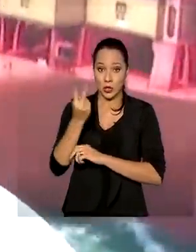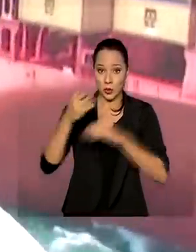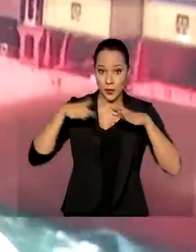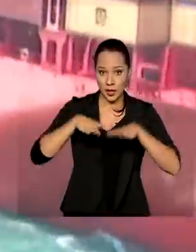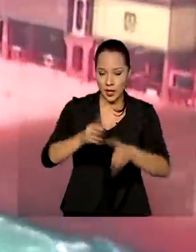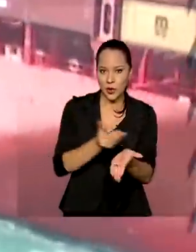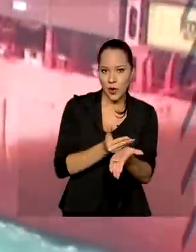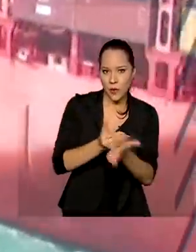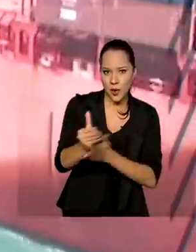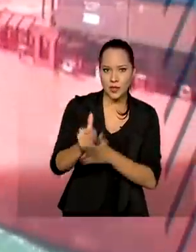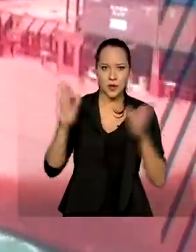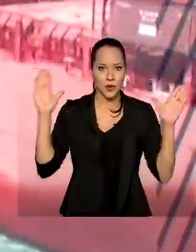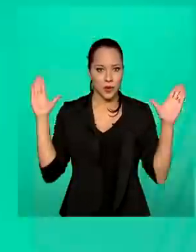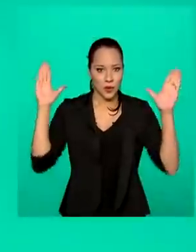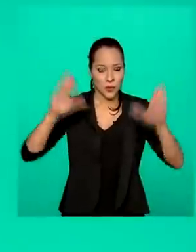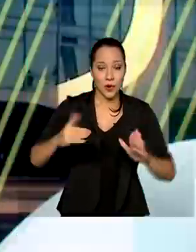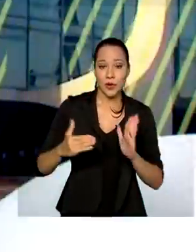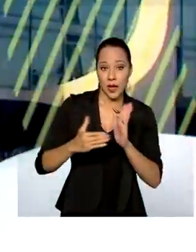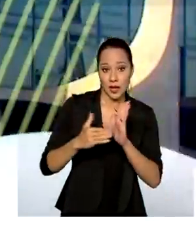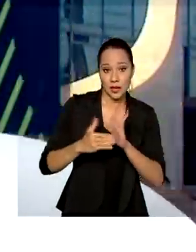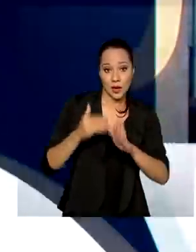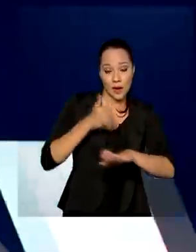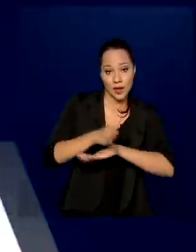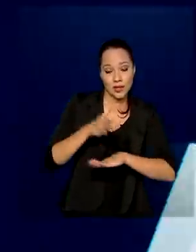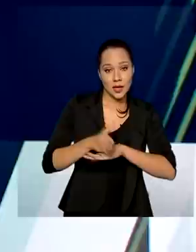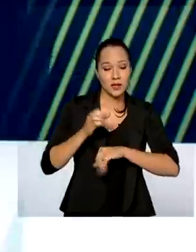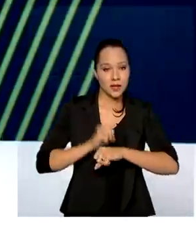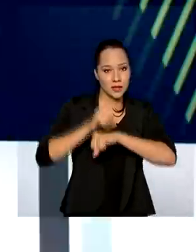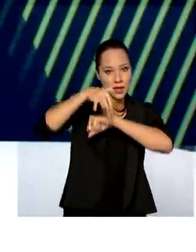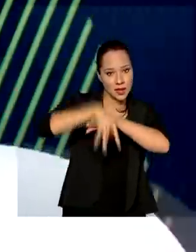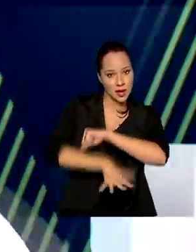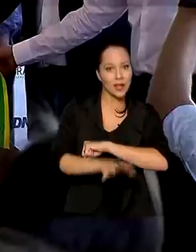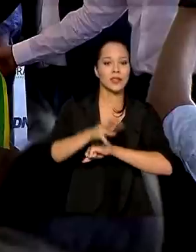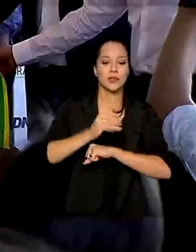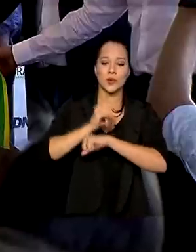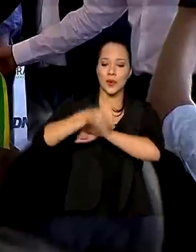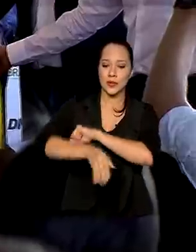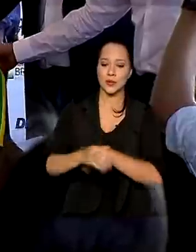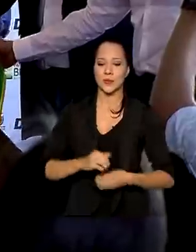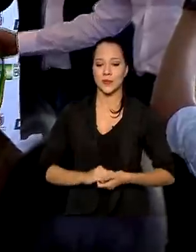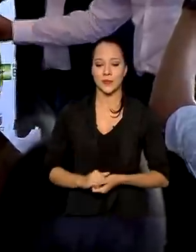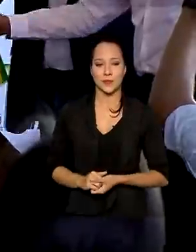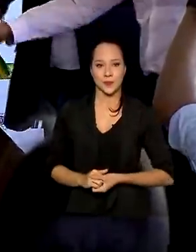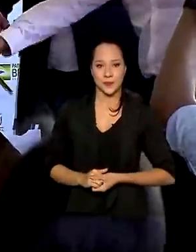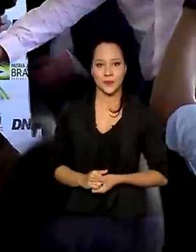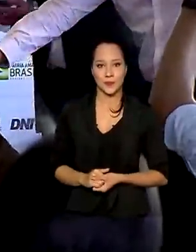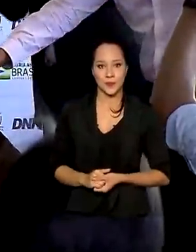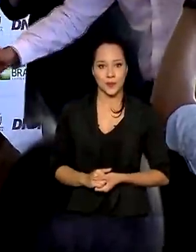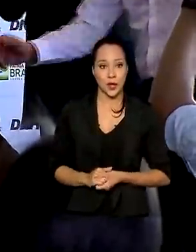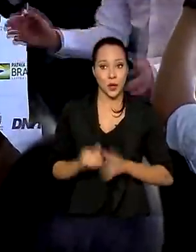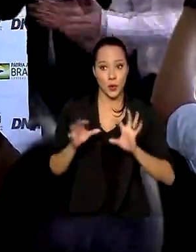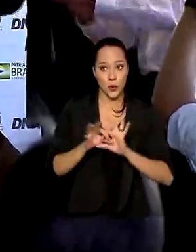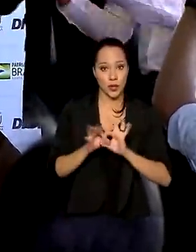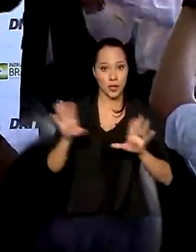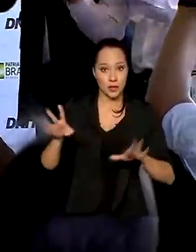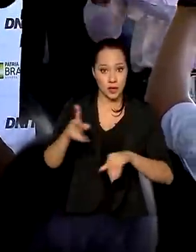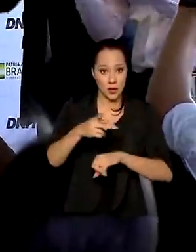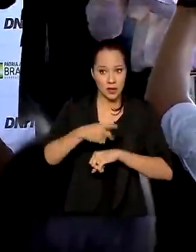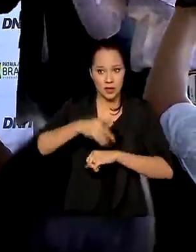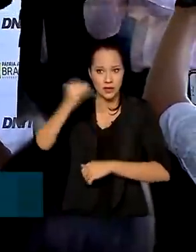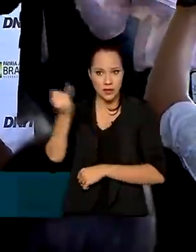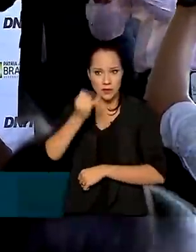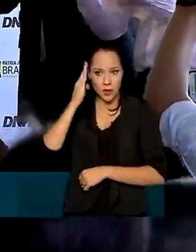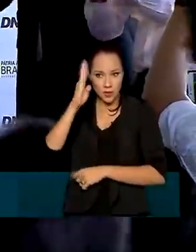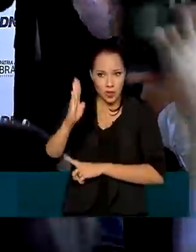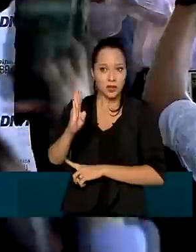começa do aeroporto e vai até o acesso às cataratas do Iguaçu. Com o lançamento desta pedra fundamental,